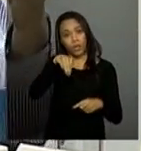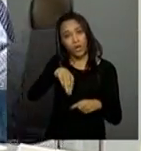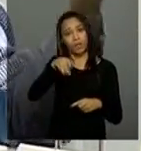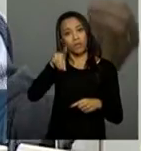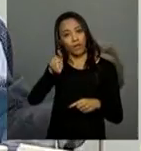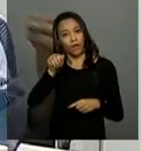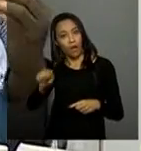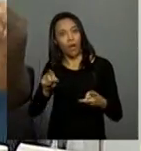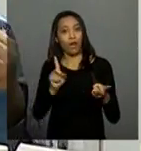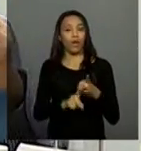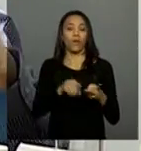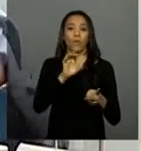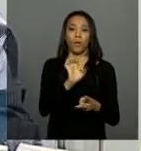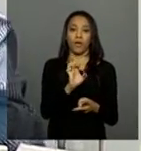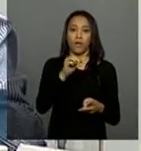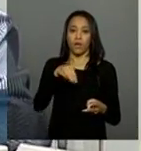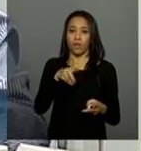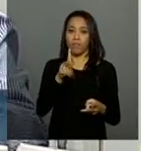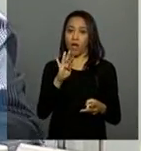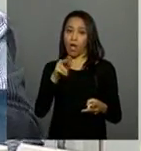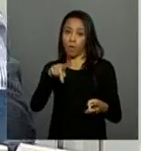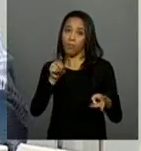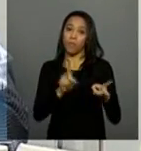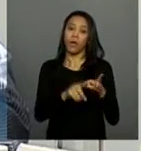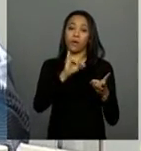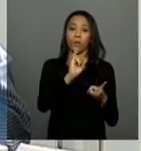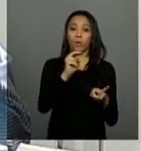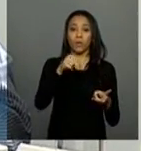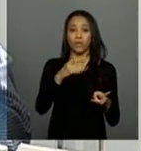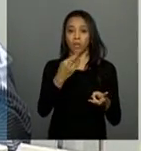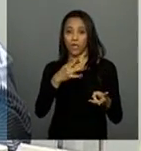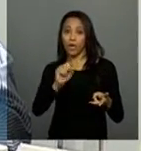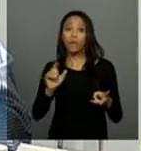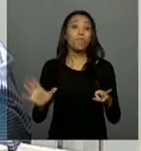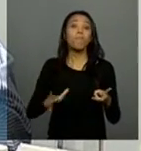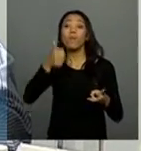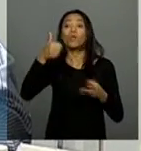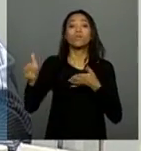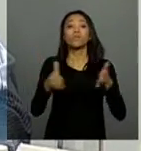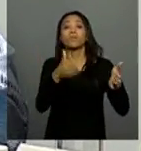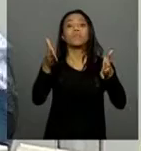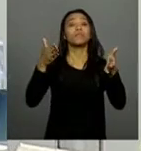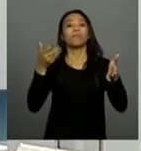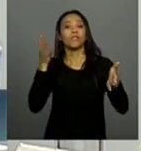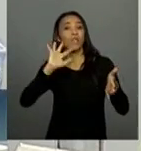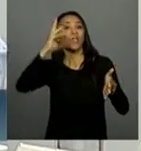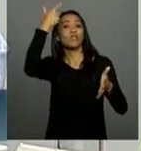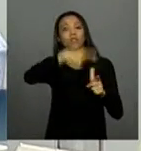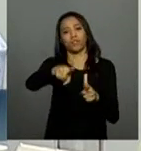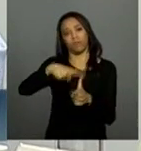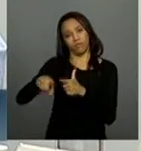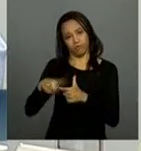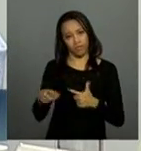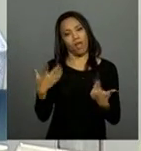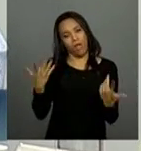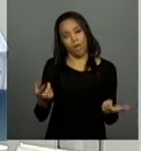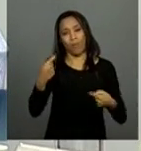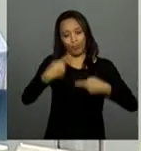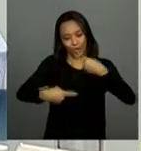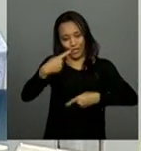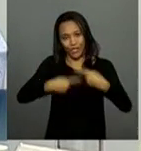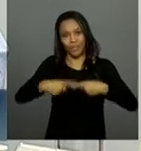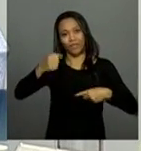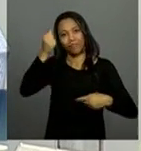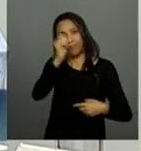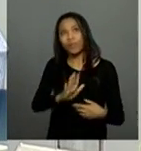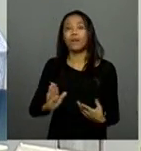teremos que convergir com a Embrapa, com o INPE, para saber quais são os melhores caminhos de recuperação. Tá? E aí ter uma política ambiciosa assim, no